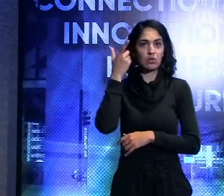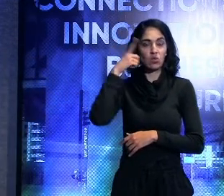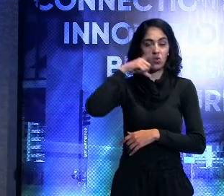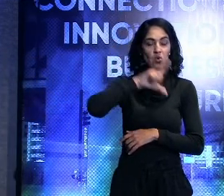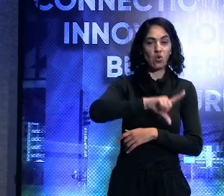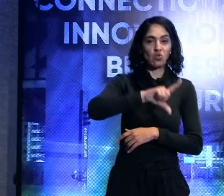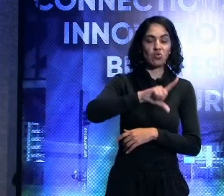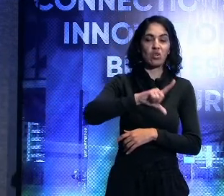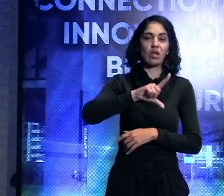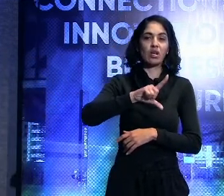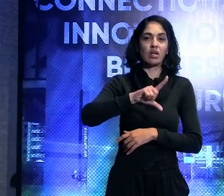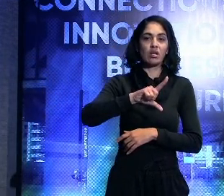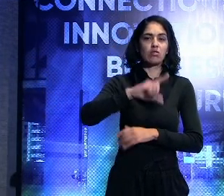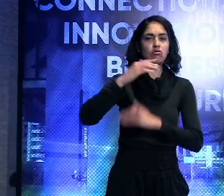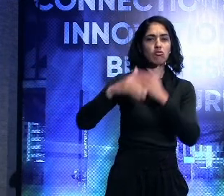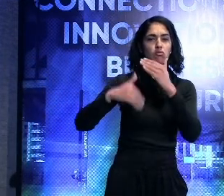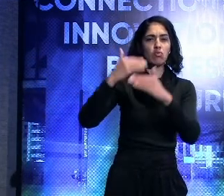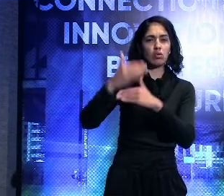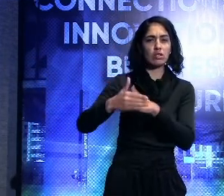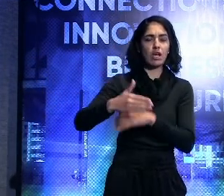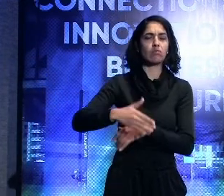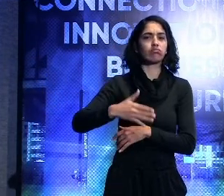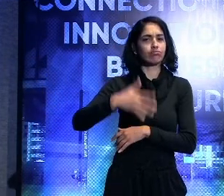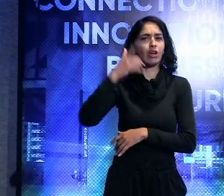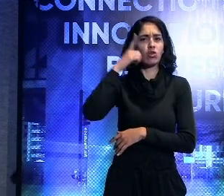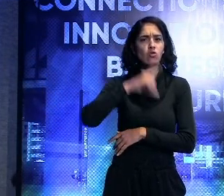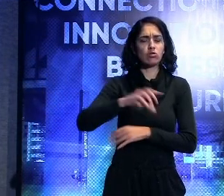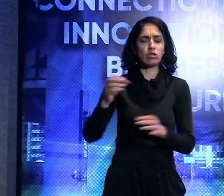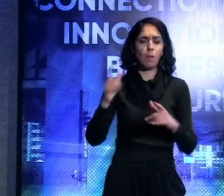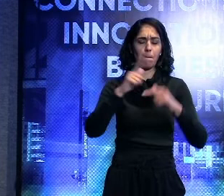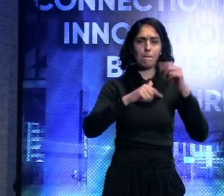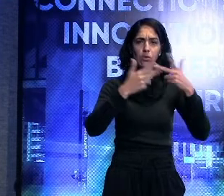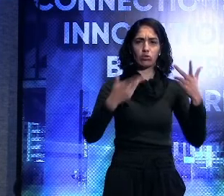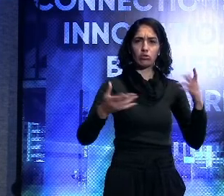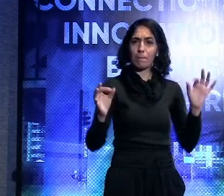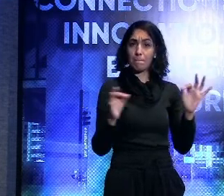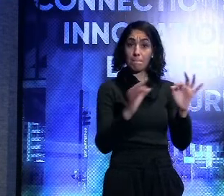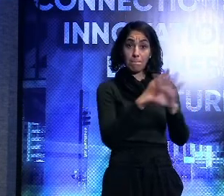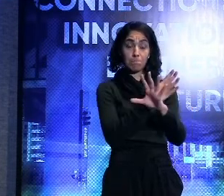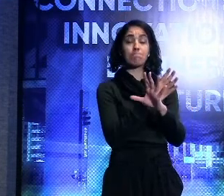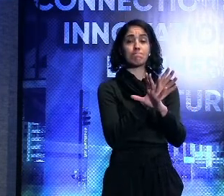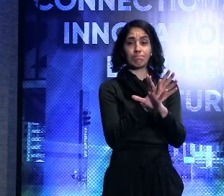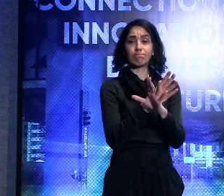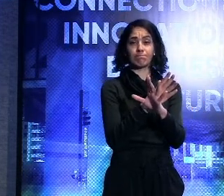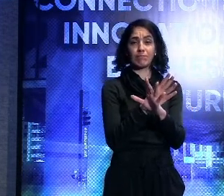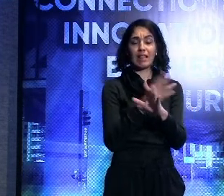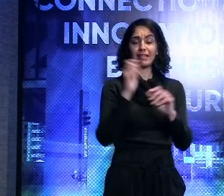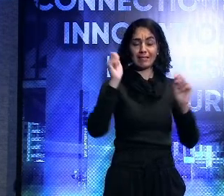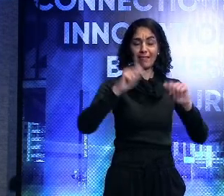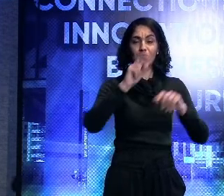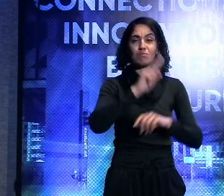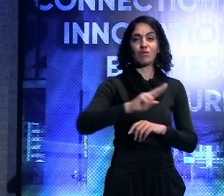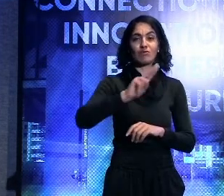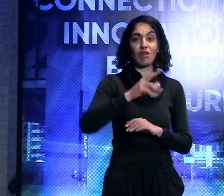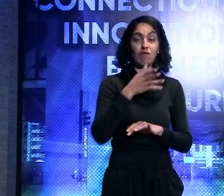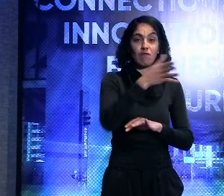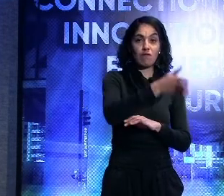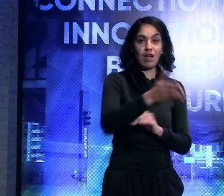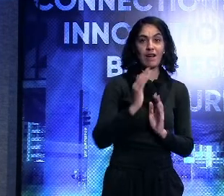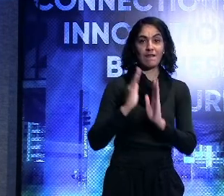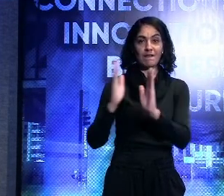é um processo de dizer assim, cara, eu acho que o nosso produto está pronto. Ele está pronto para ser um MVP. A gente vai para a fase de